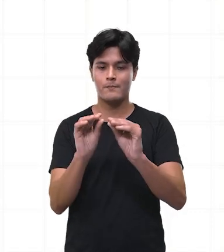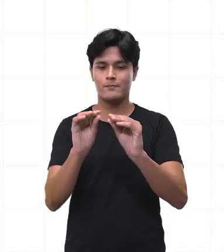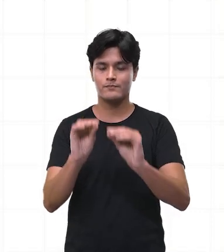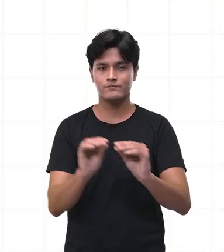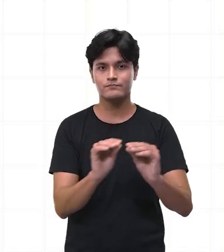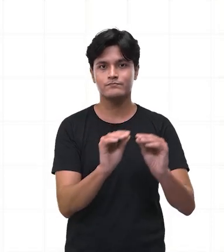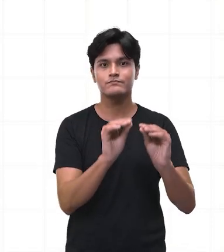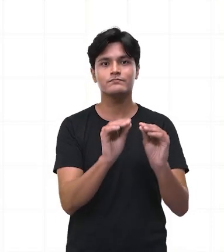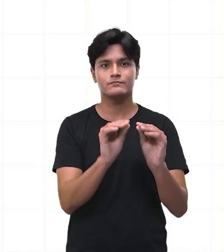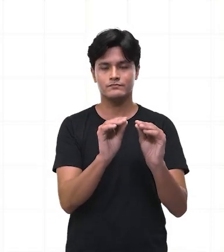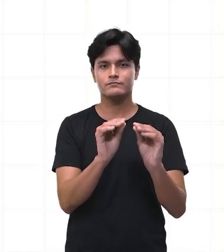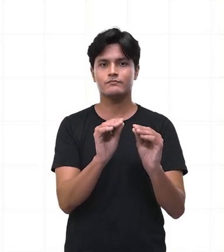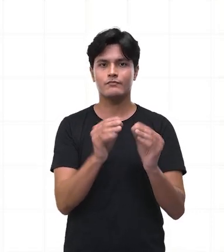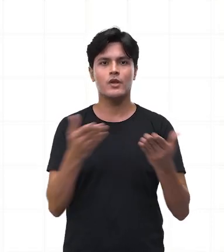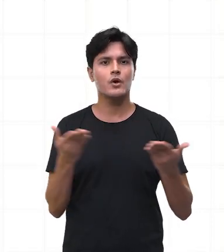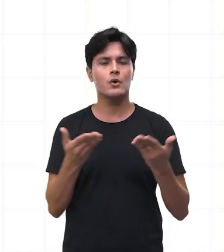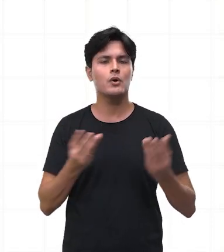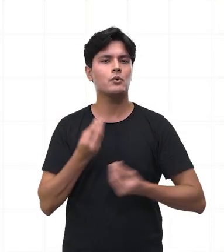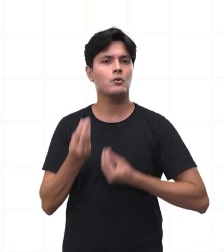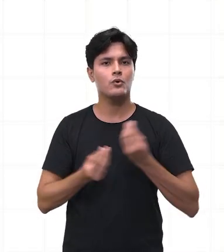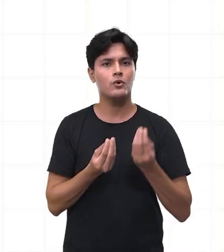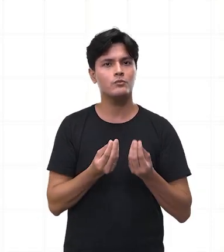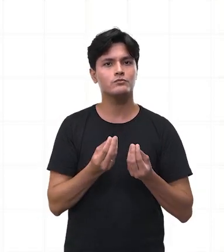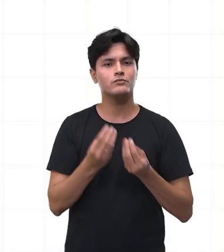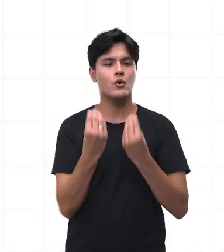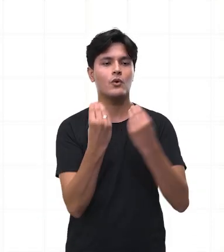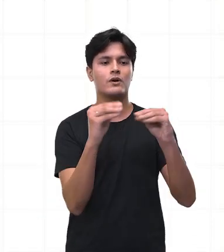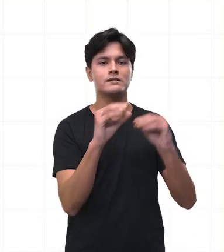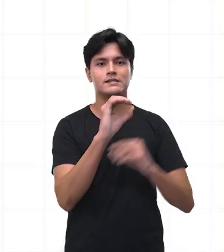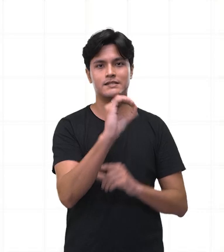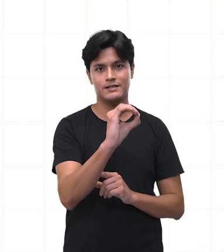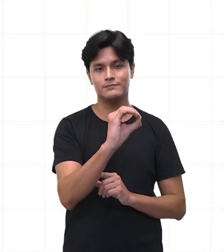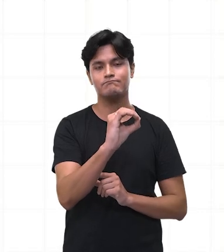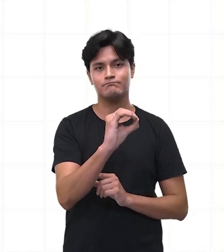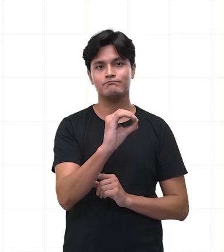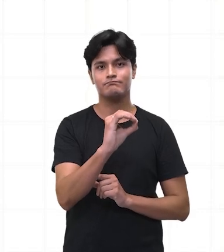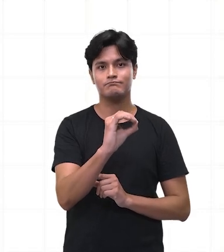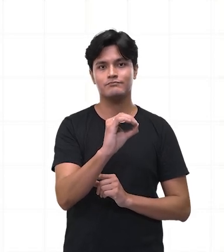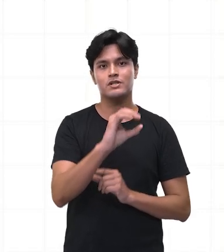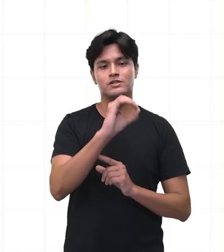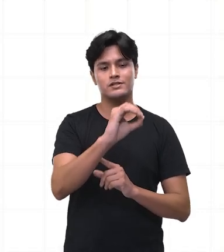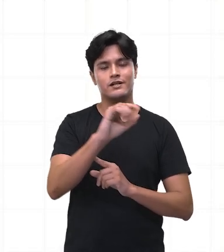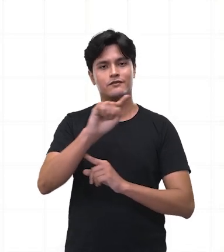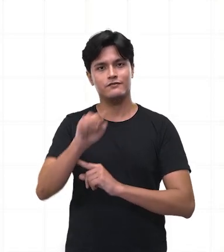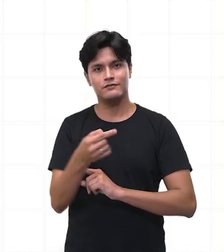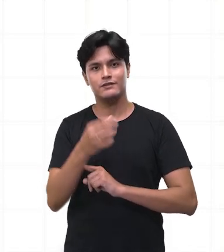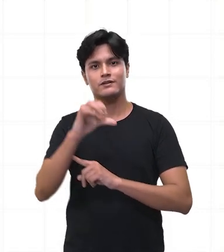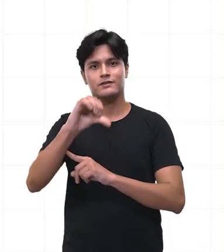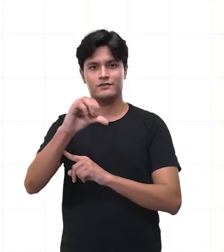1, 2, pronto. Aí você coloca o zerinho aqui na frente. O que foi que sobrou?